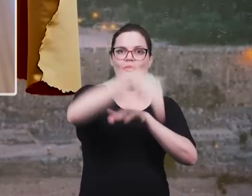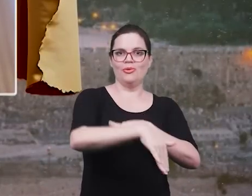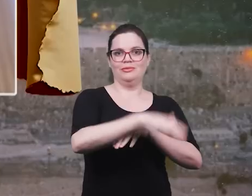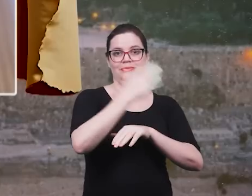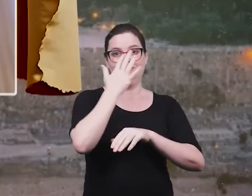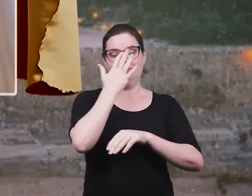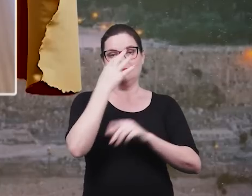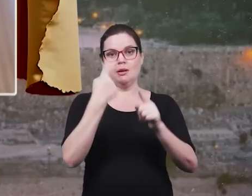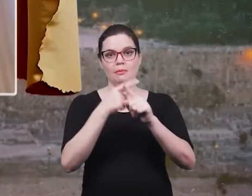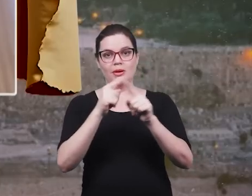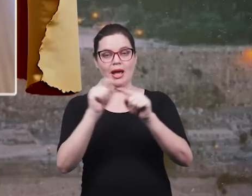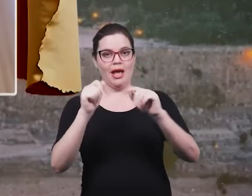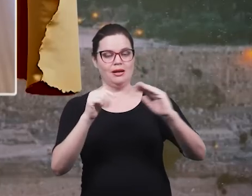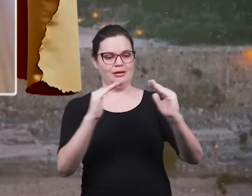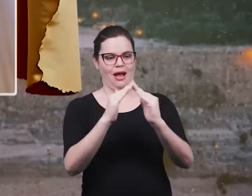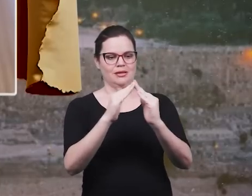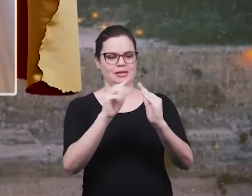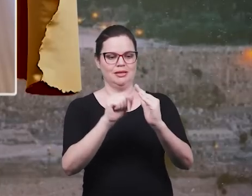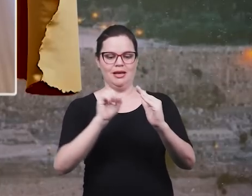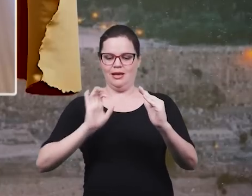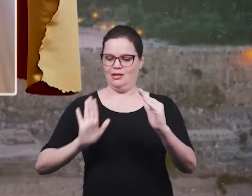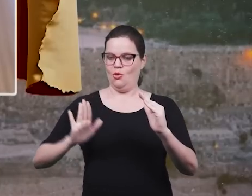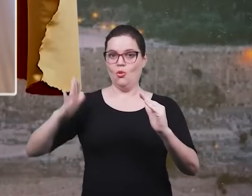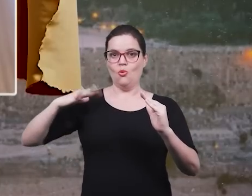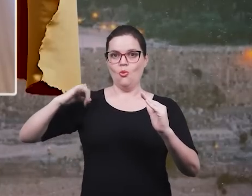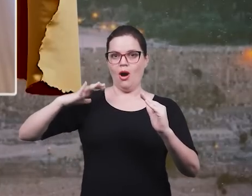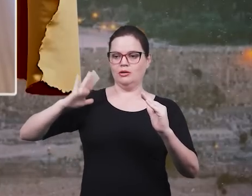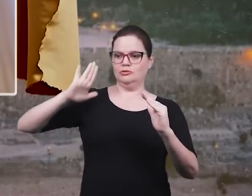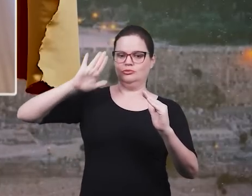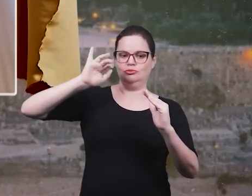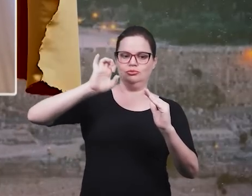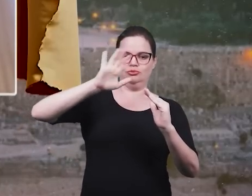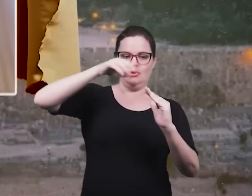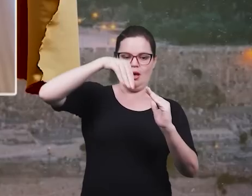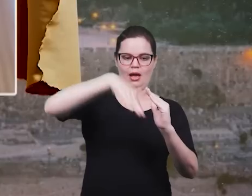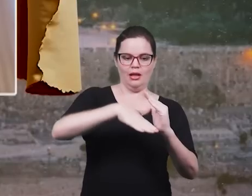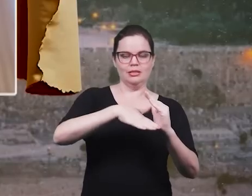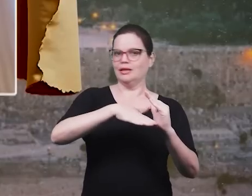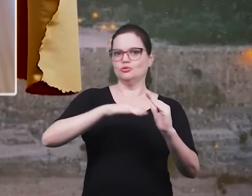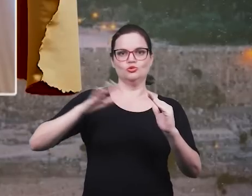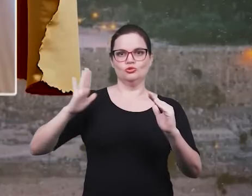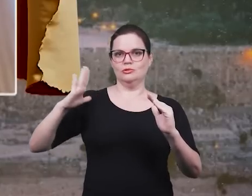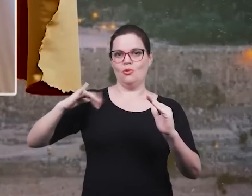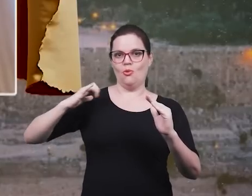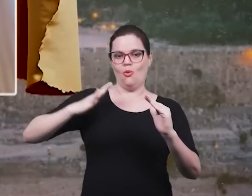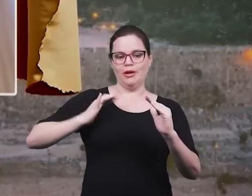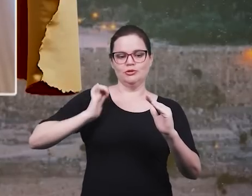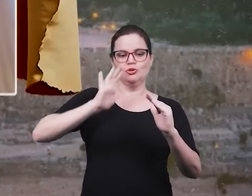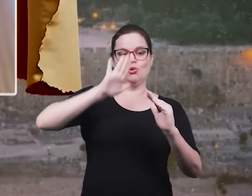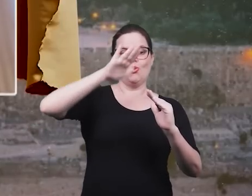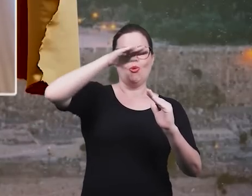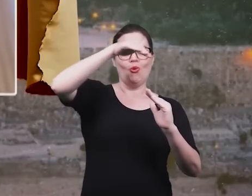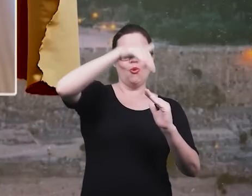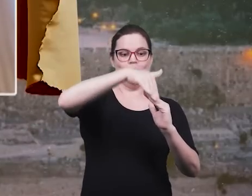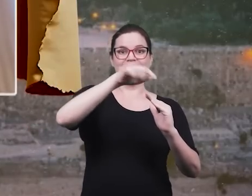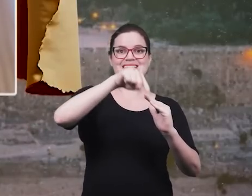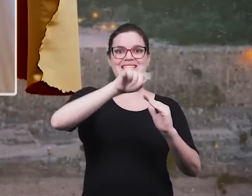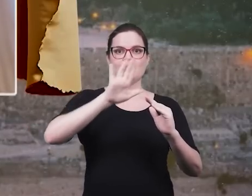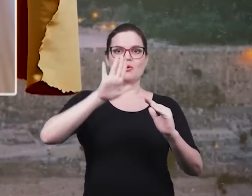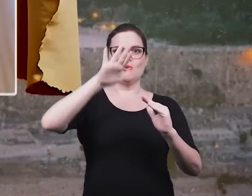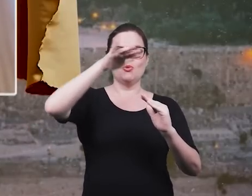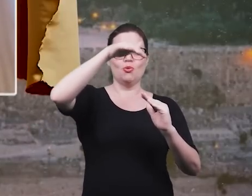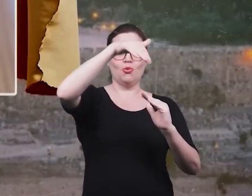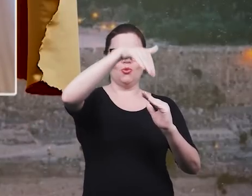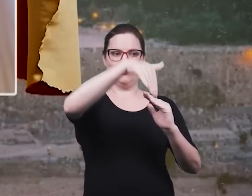o sangue do cordeiro estava passado sobre aquela porta daquela casa, aquele juízo de morte não